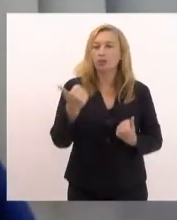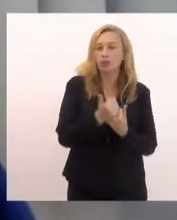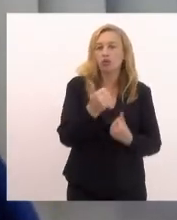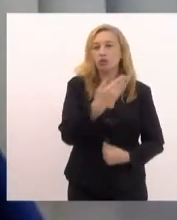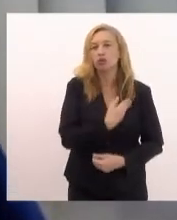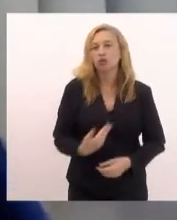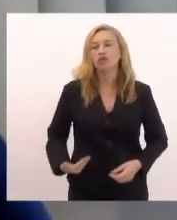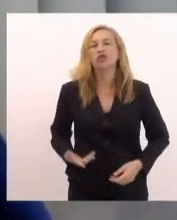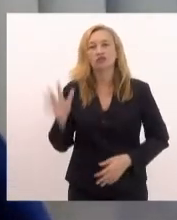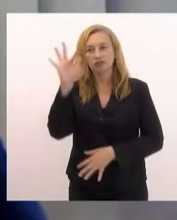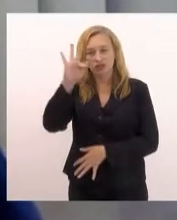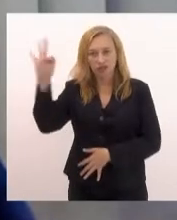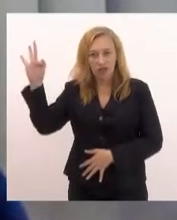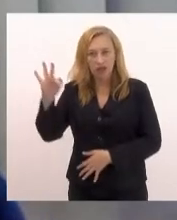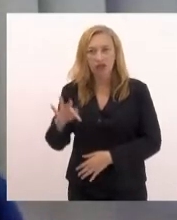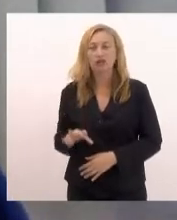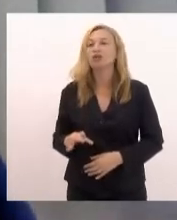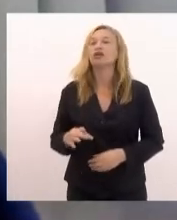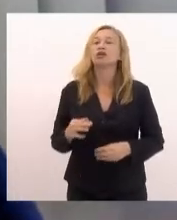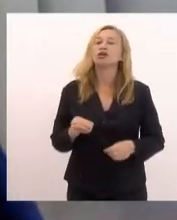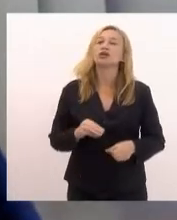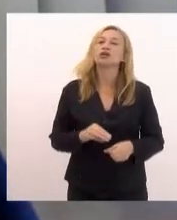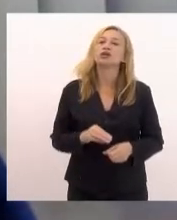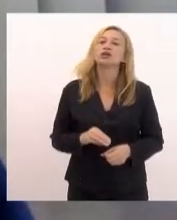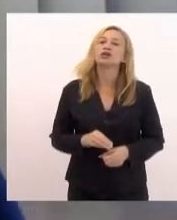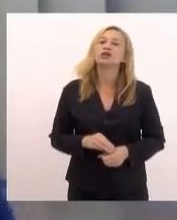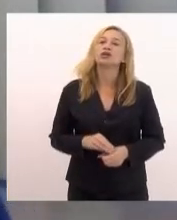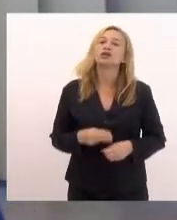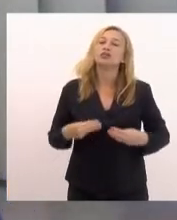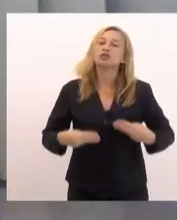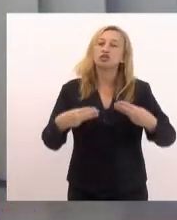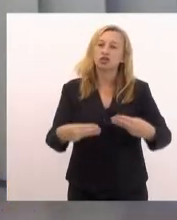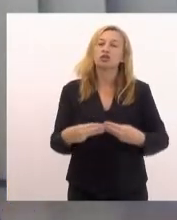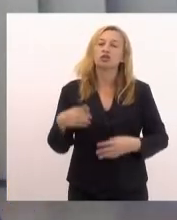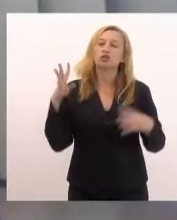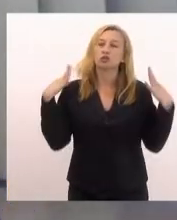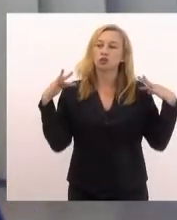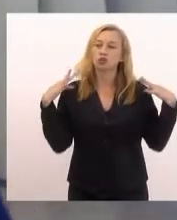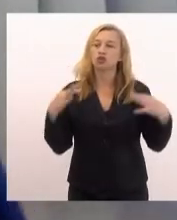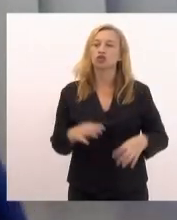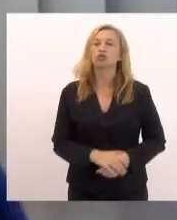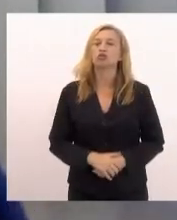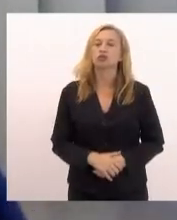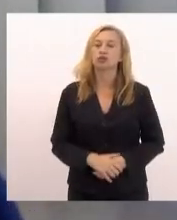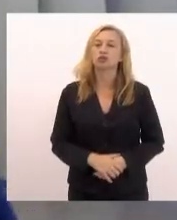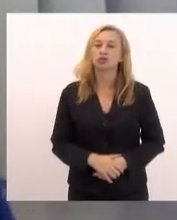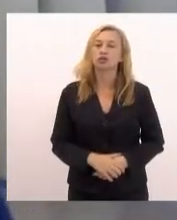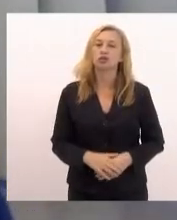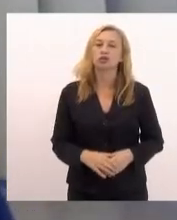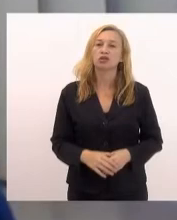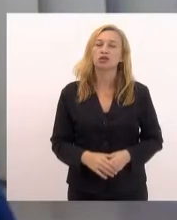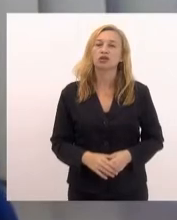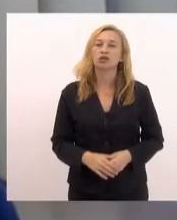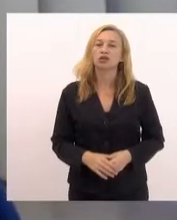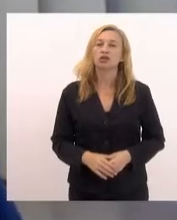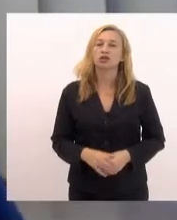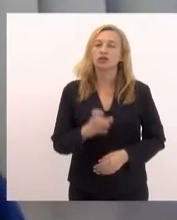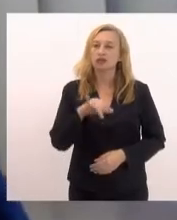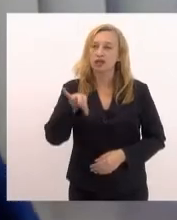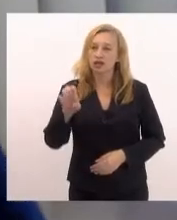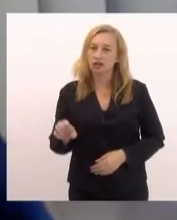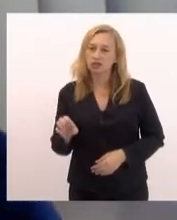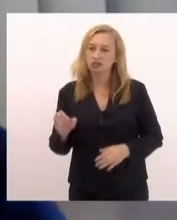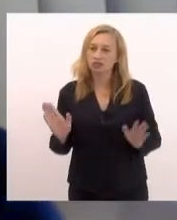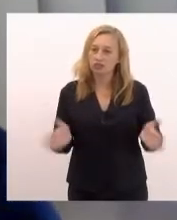do IBRAM, do Ministério do Turismo, pelo papel que cumpre na área de museologia. Vai ver, por exemplo, que o SEASME tem iniciativas